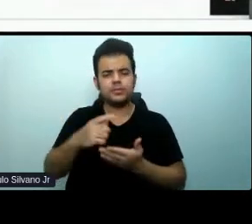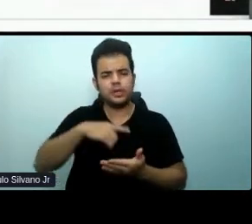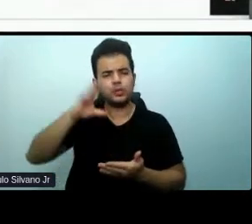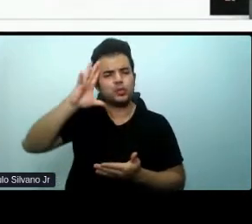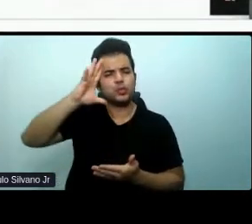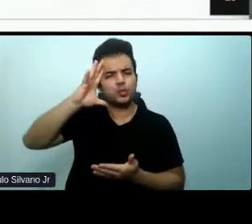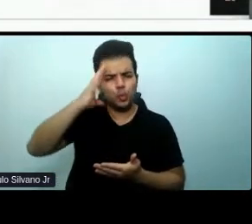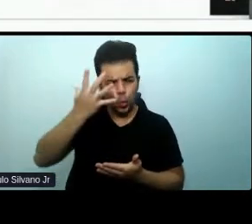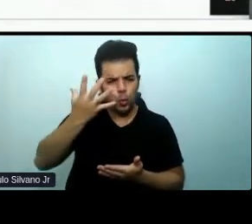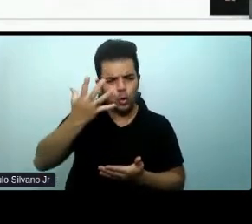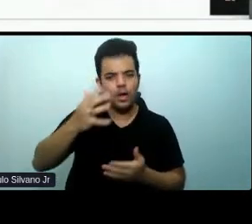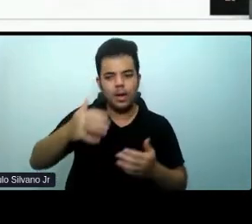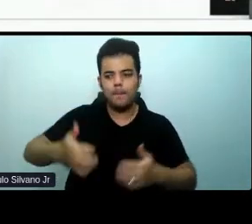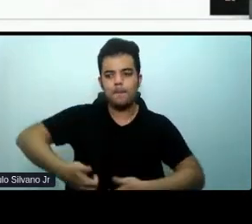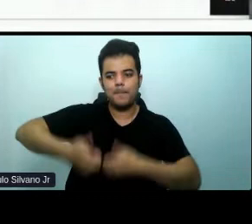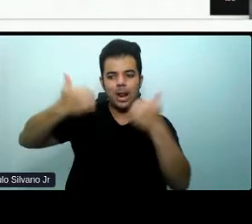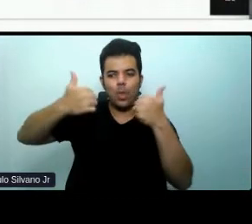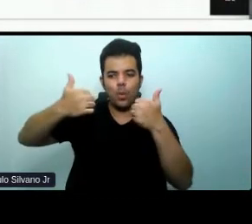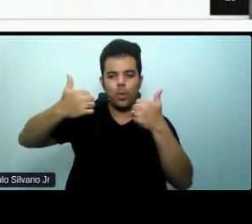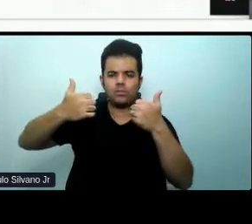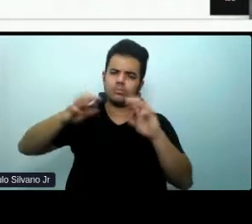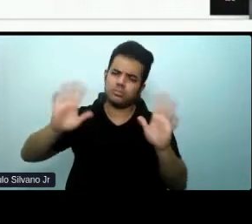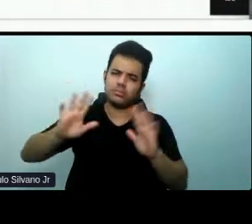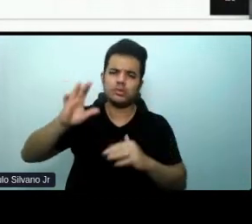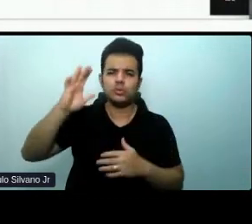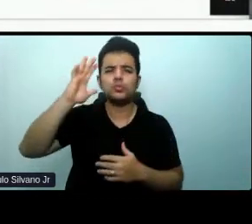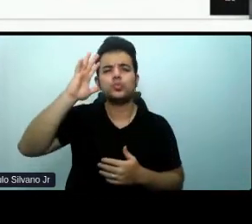soluções, não é a melhor, mas